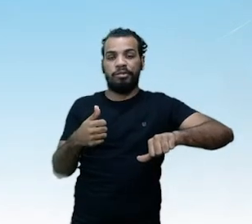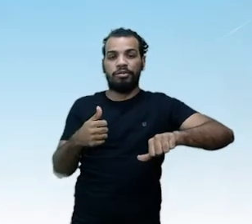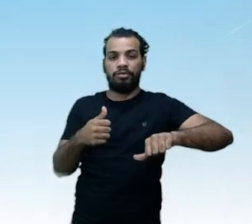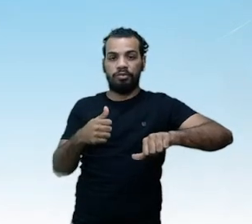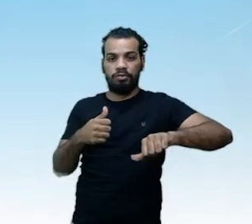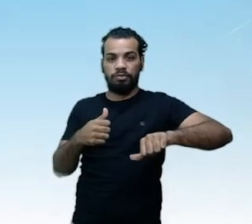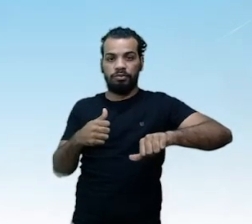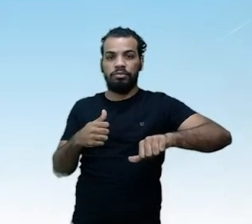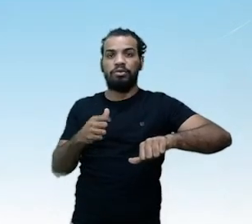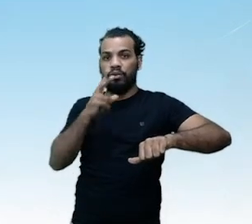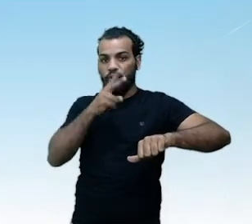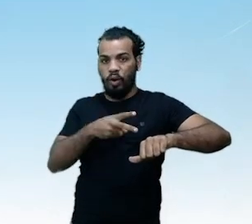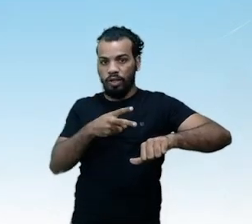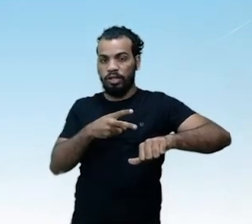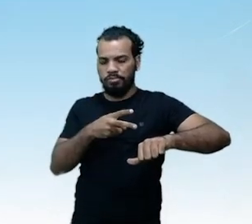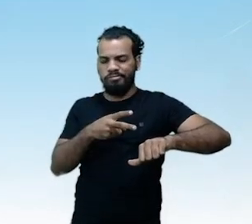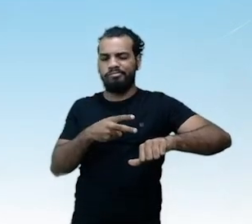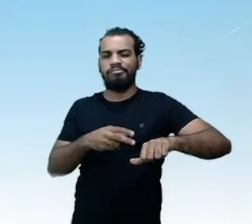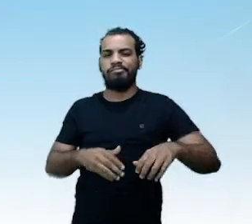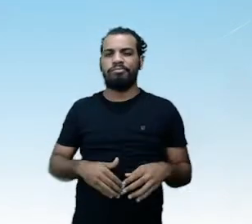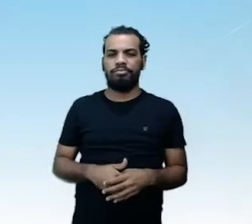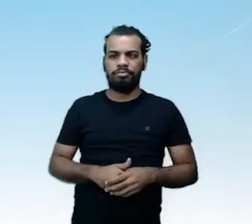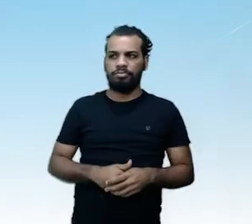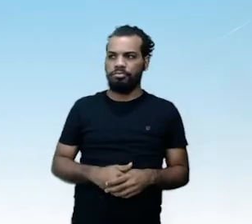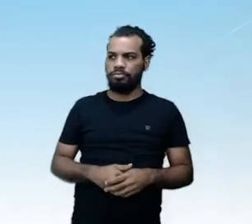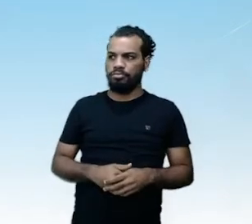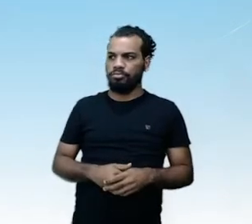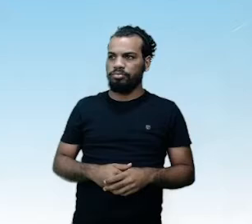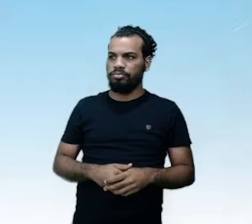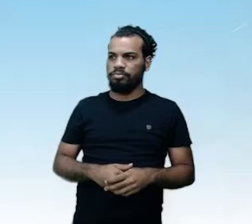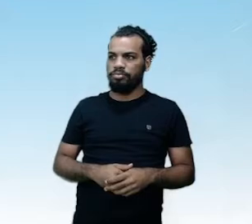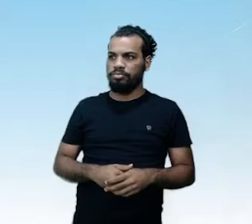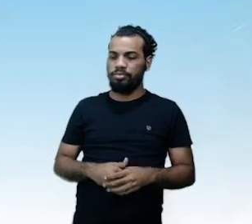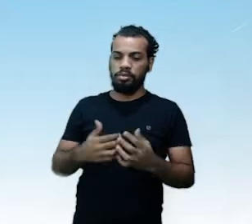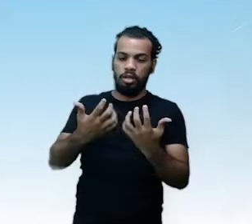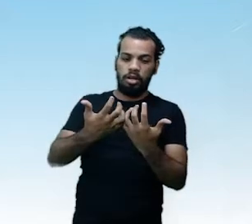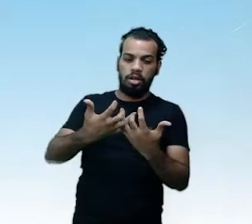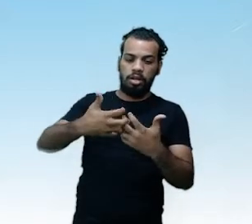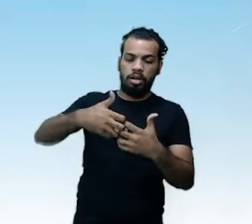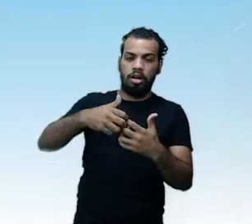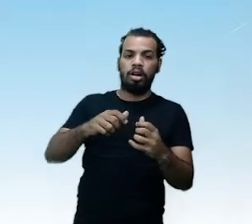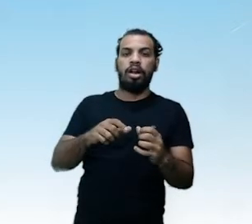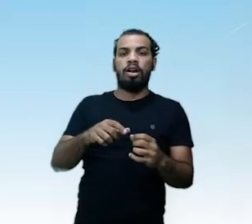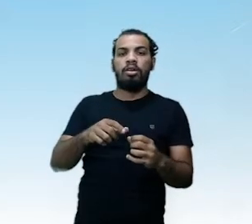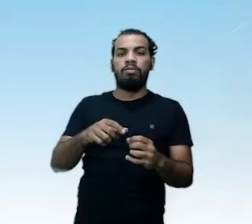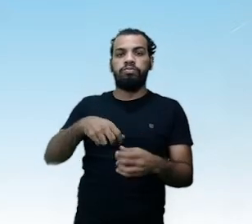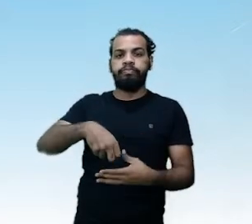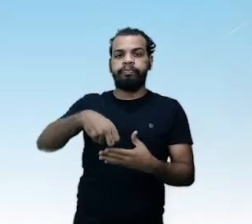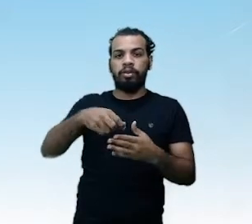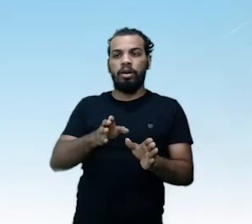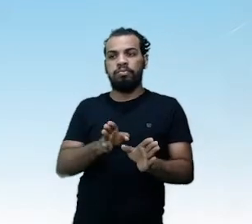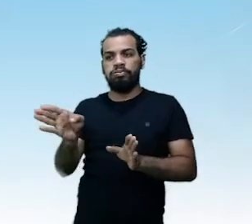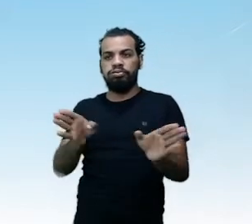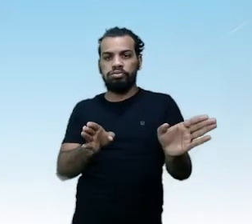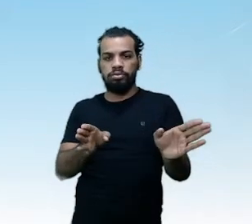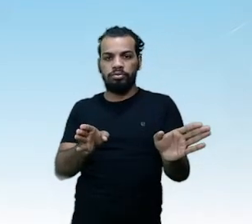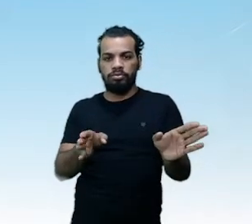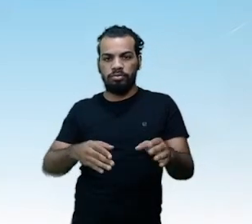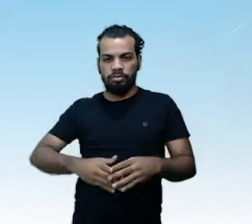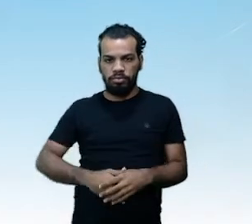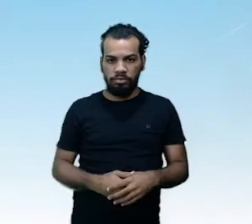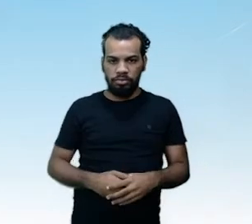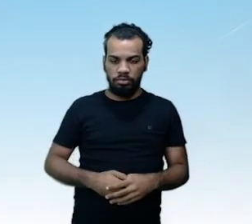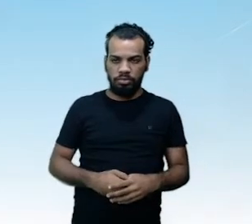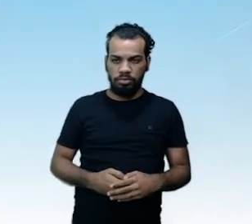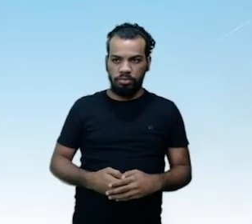força. Isso mesmo, galerinha. Além disso, ela pode mudar de direção ou de sentido. E